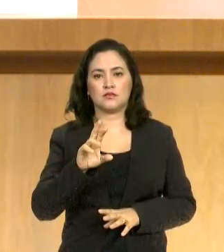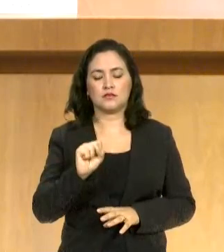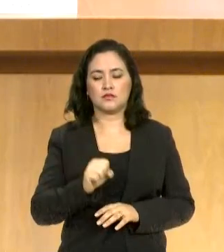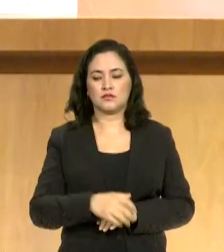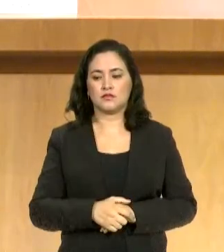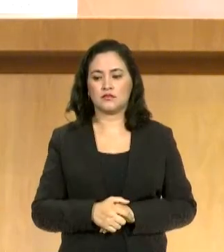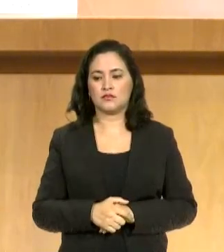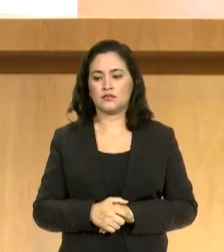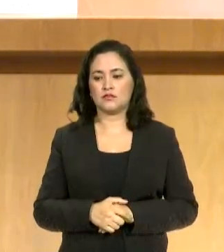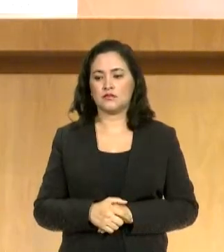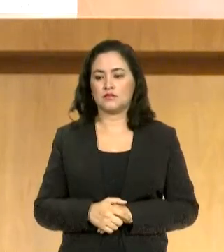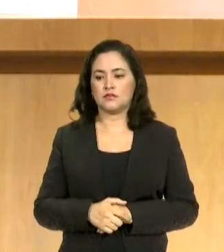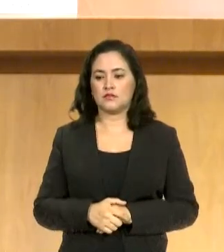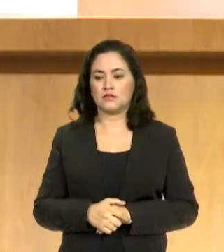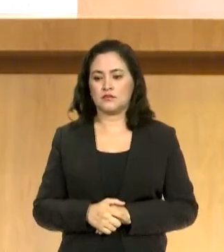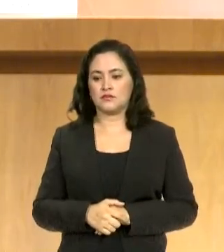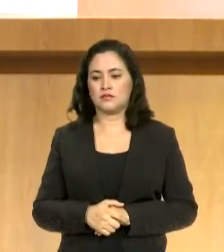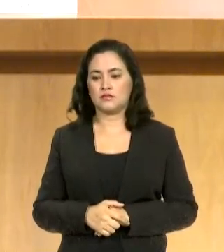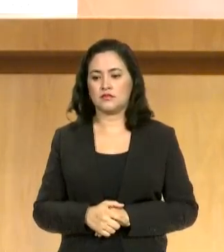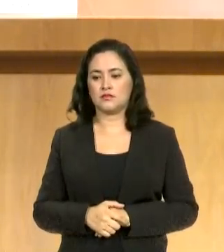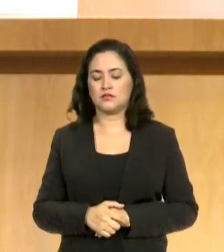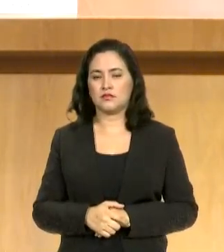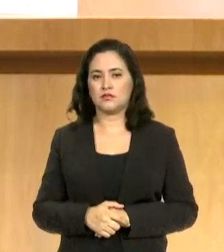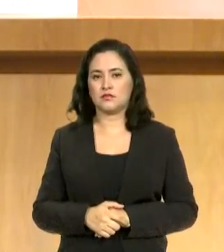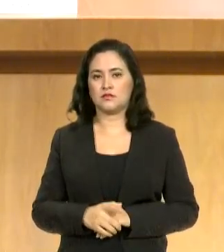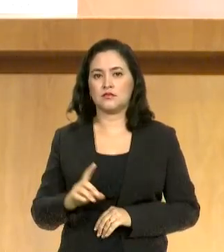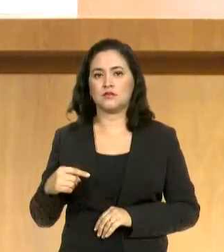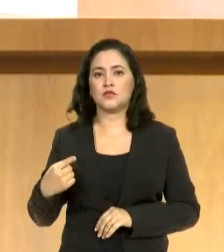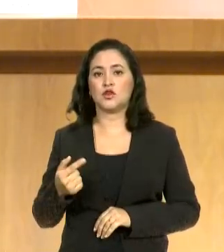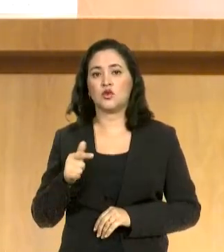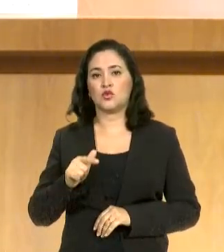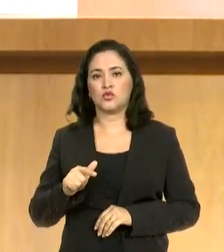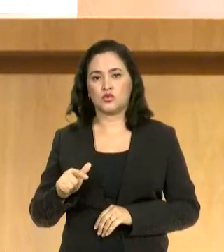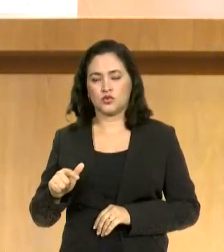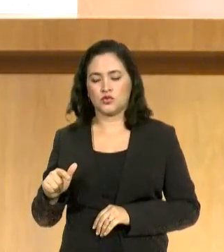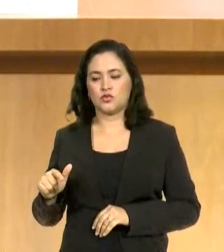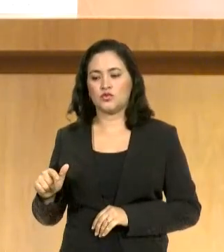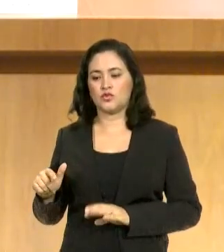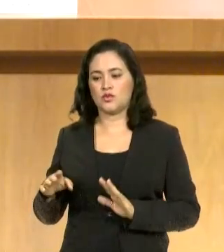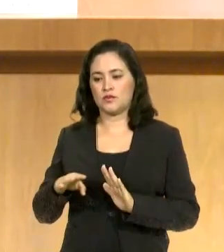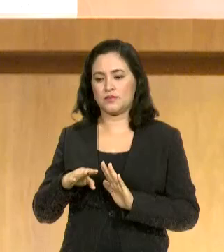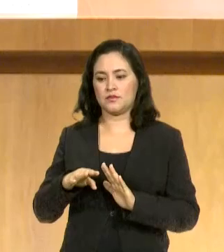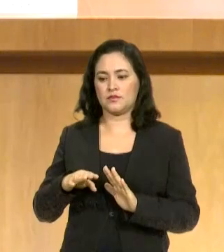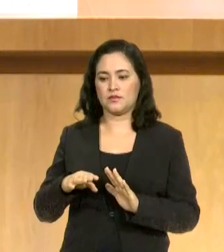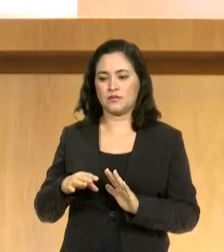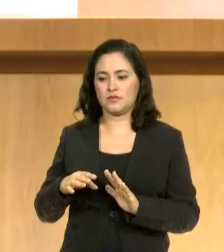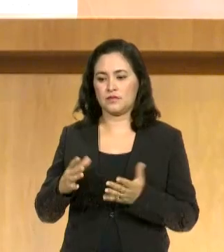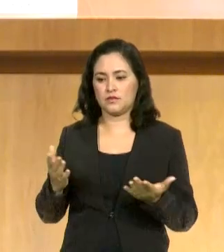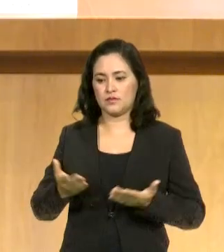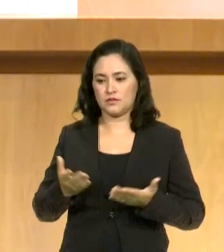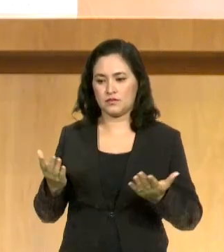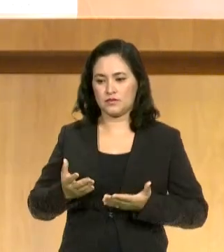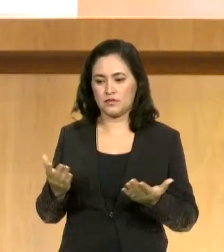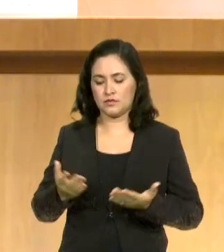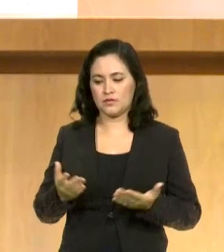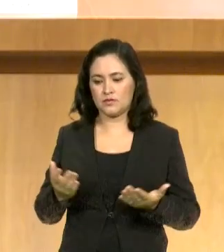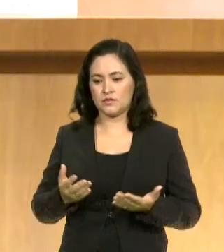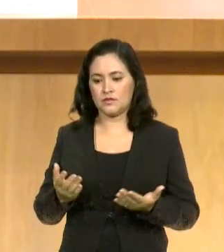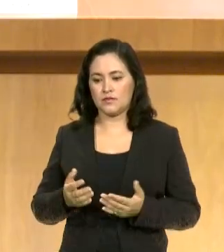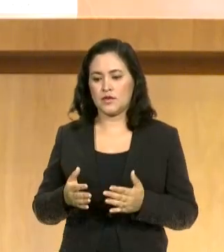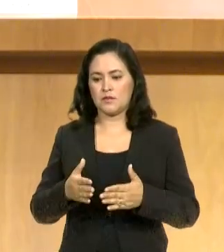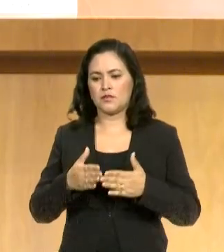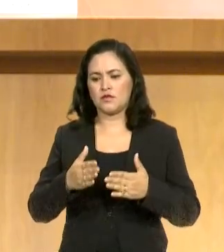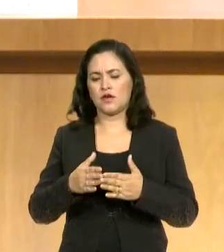Senhores deputados, nós vamos conceder a questão de ordem, embora sabendo que não é o caso. Só parece que sejamos breves, porque tem outros